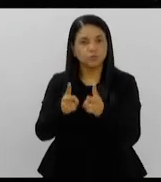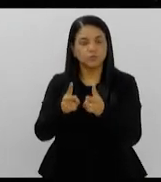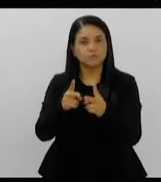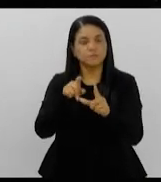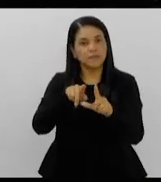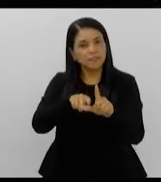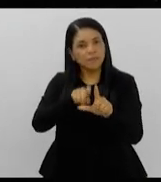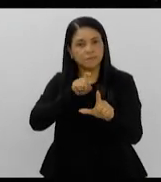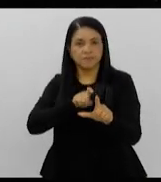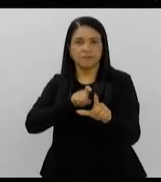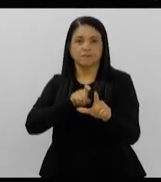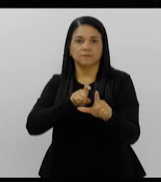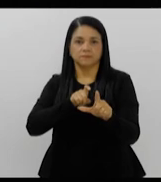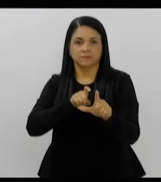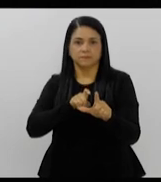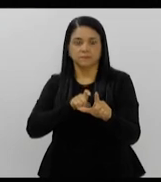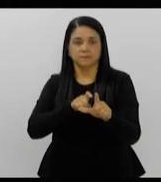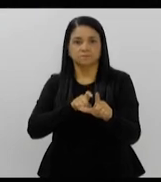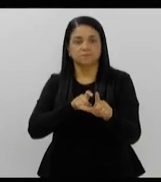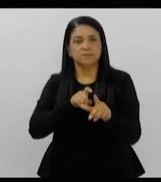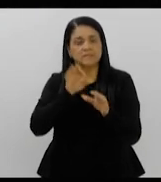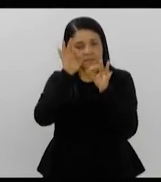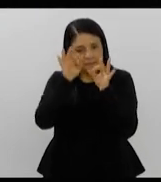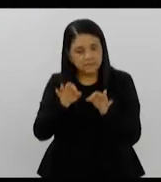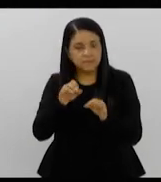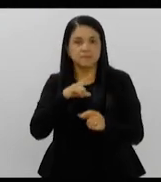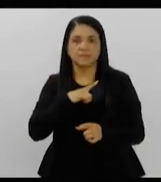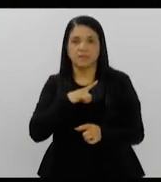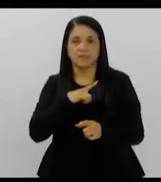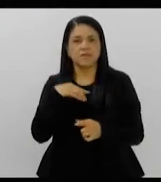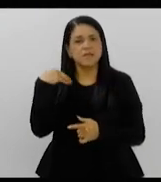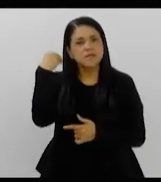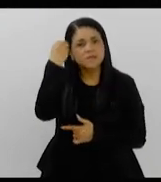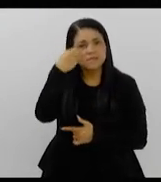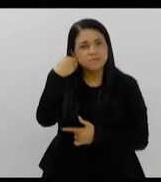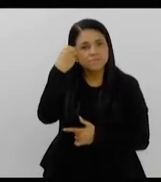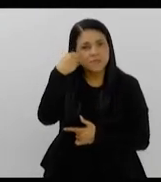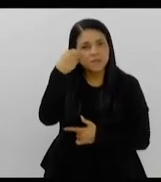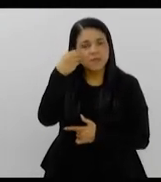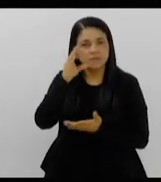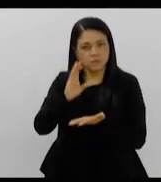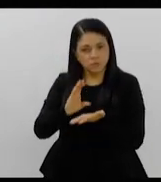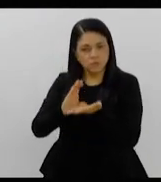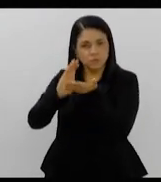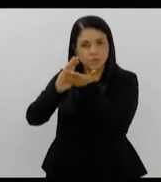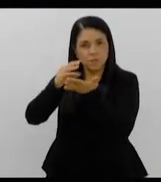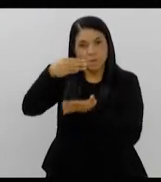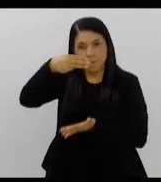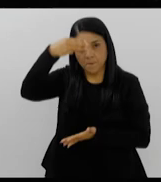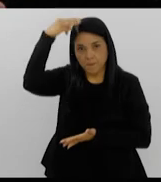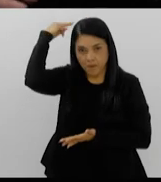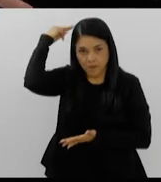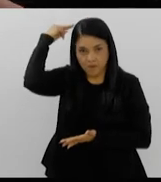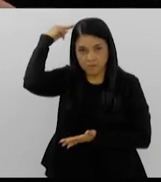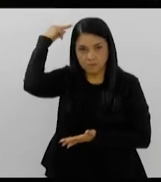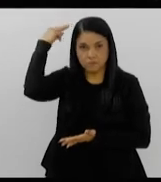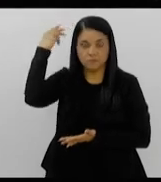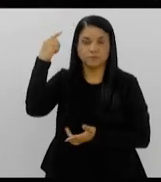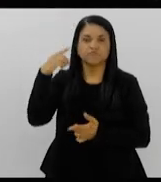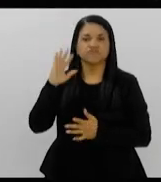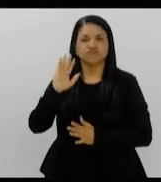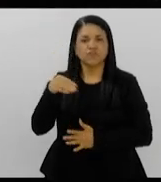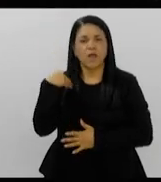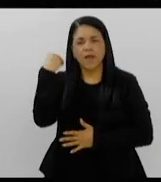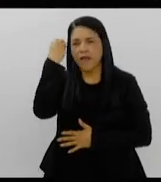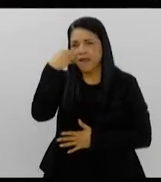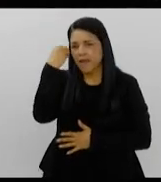independente, e tenho certeza que, com a experiência do conselheiro Márcio Pacheco, que já viveu